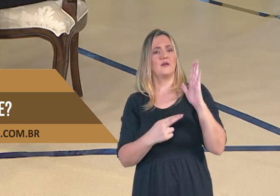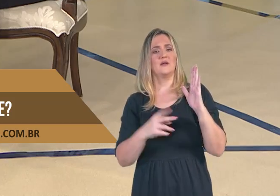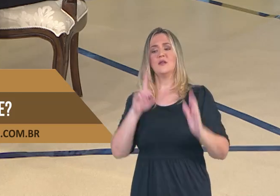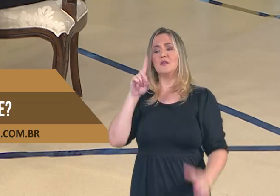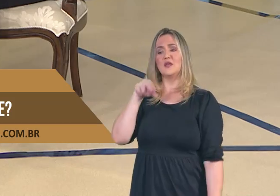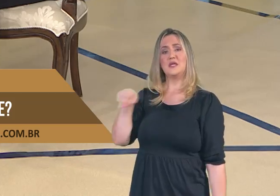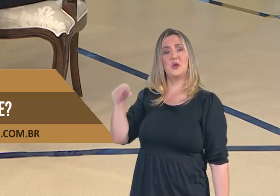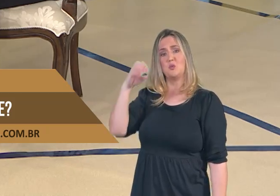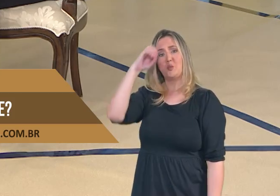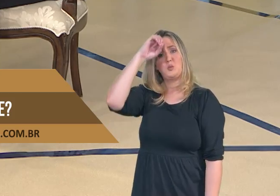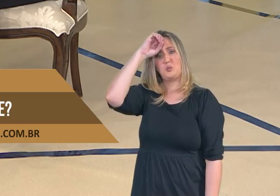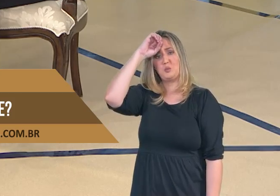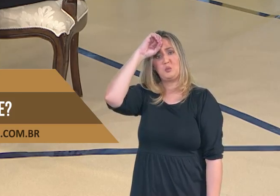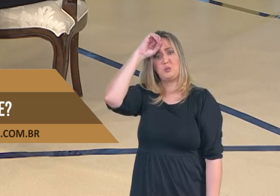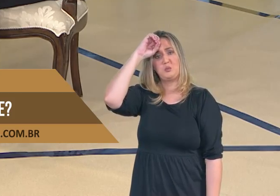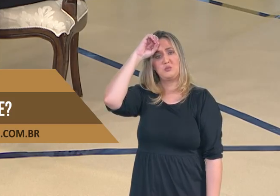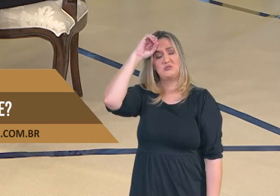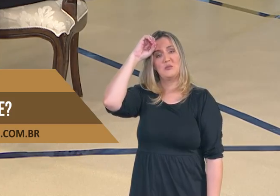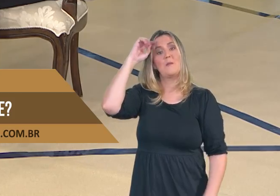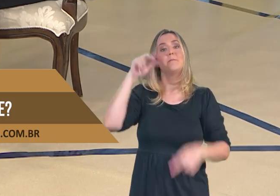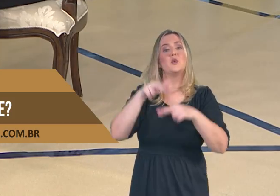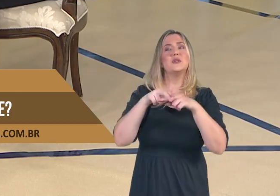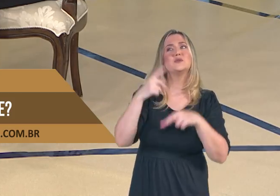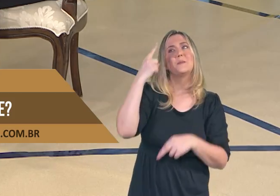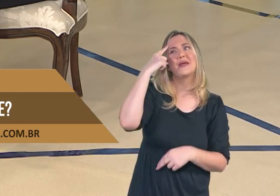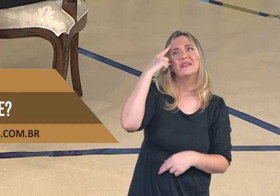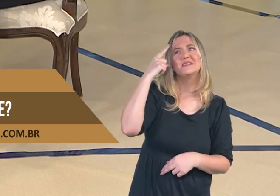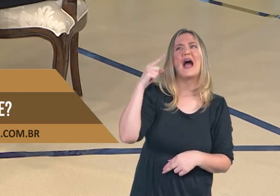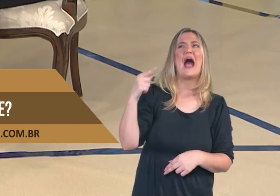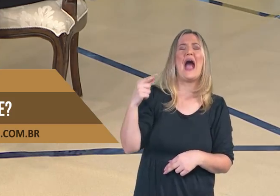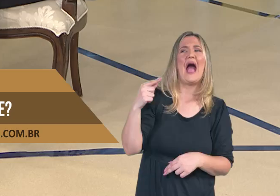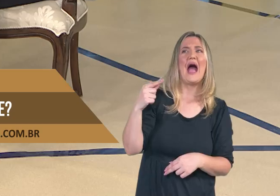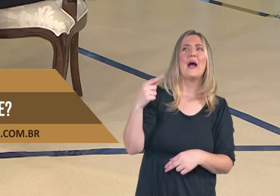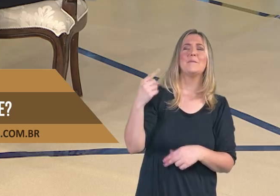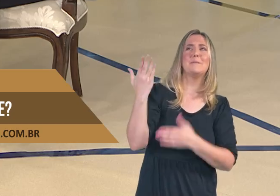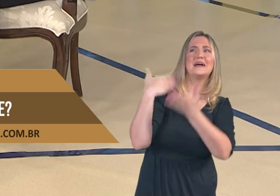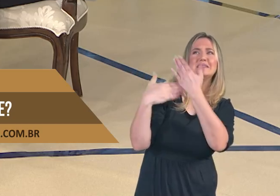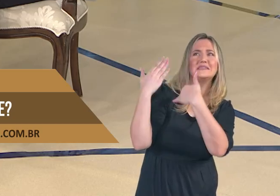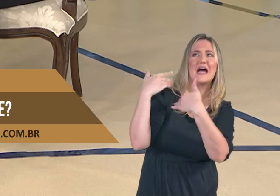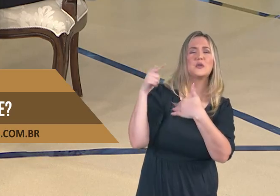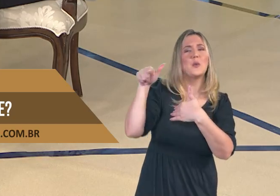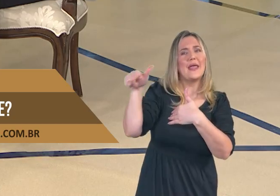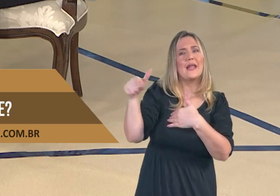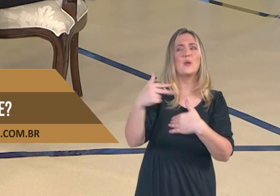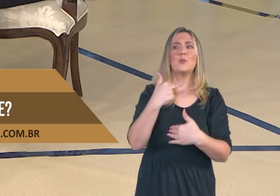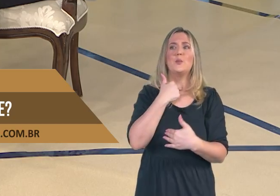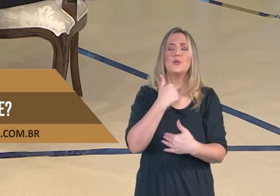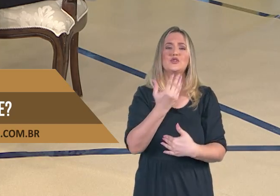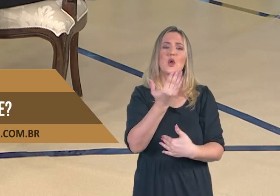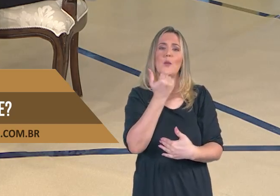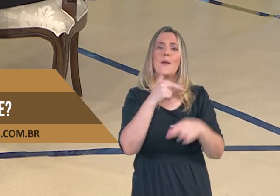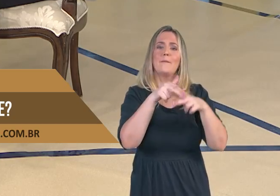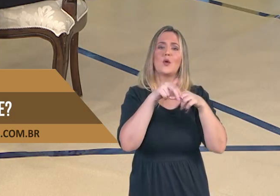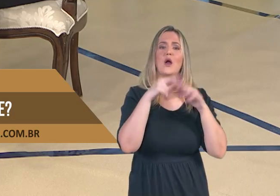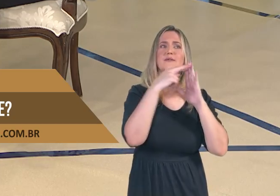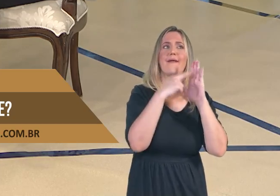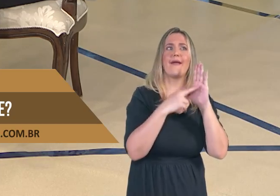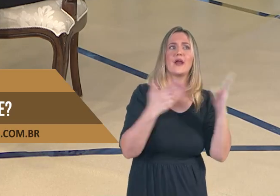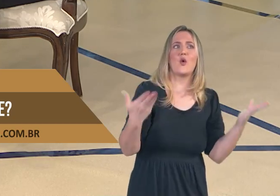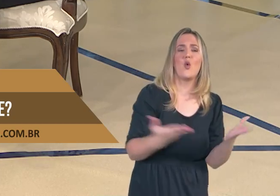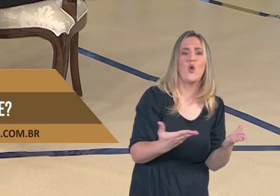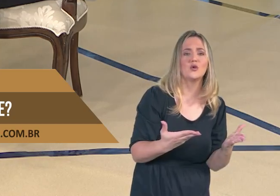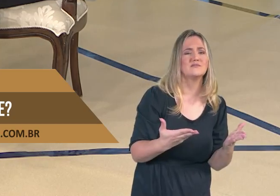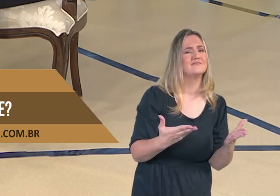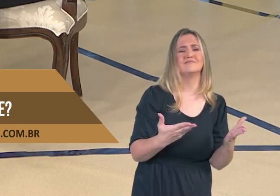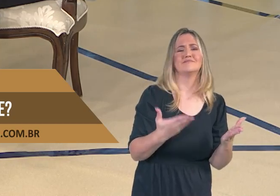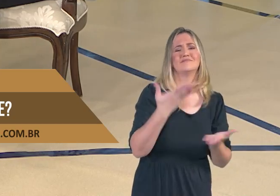nem conhecia algumas das regras rabínicas que os judeus seguem hoje. Tanto é que Daniel também se recusou a beber o